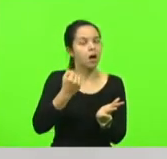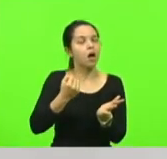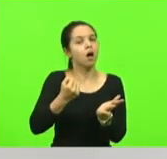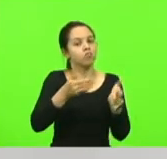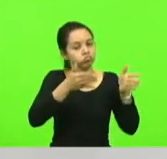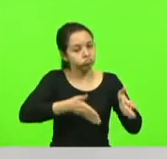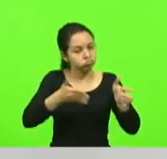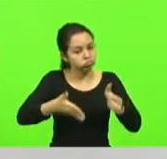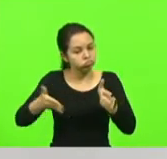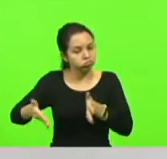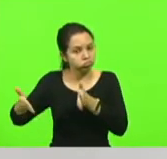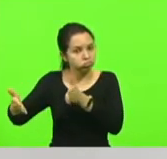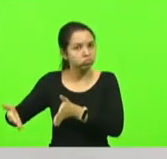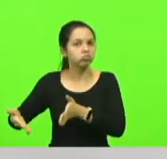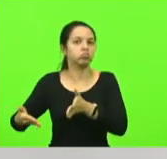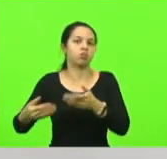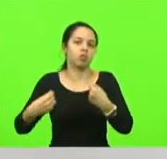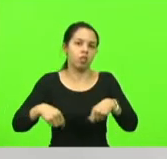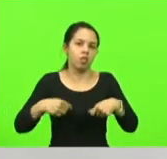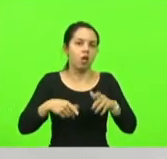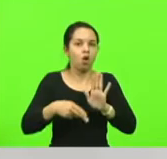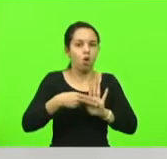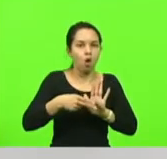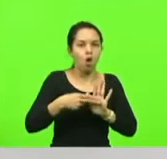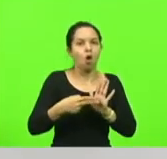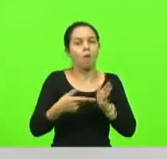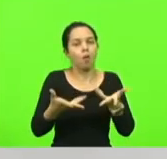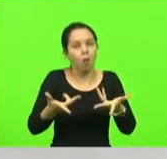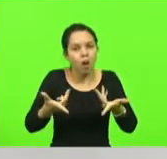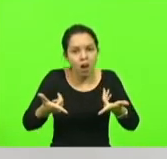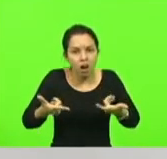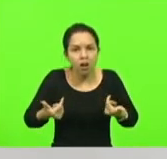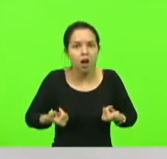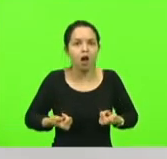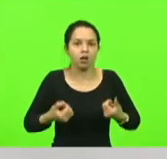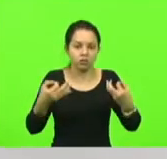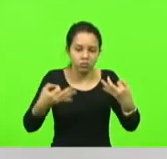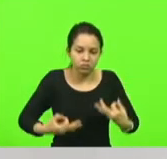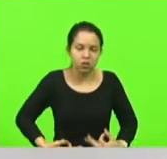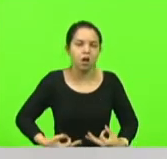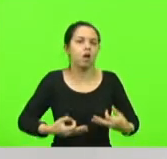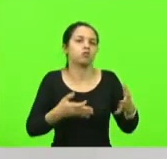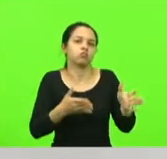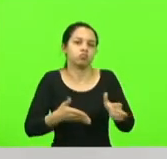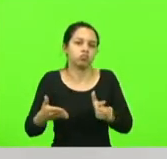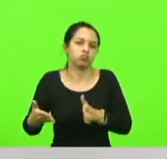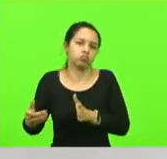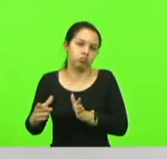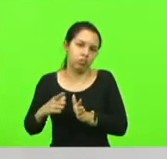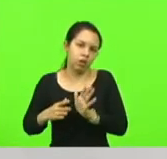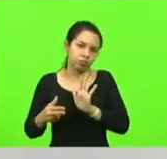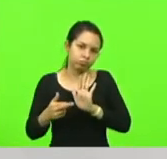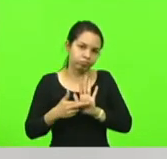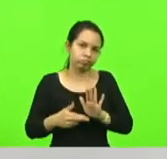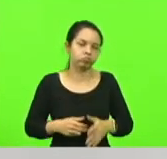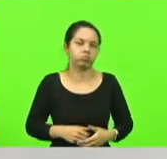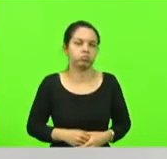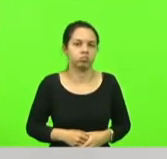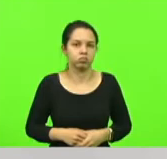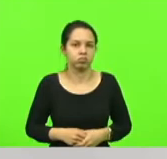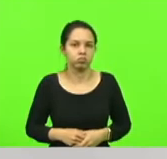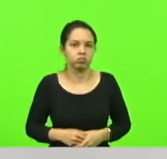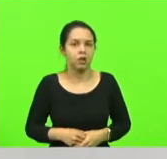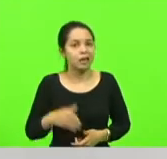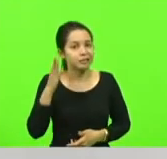exigidos por normas e requisitos de qualidade pré-estabelecidos. Sabendo o que